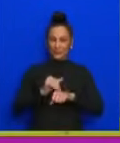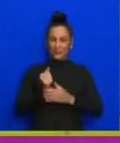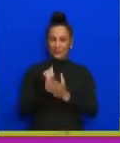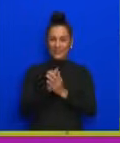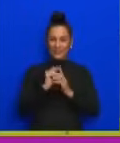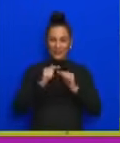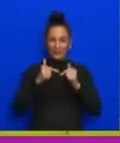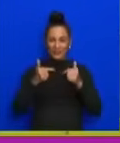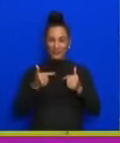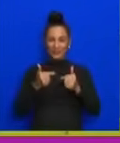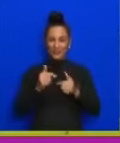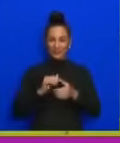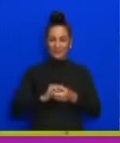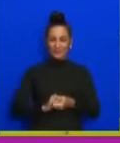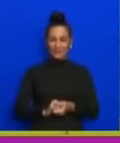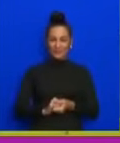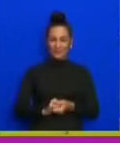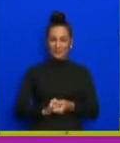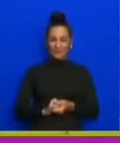Pode chamar que a sorte vem.